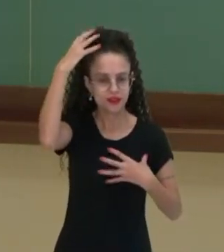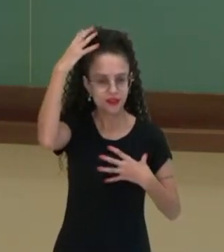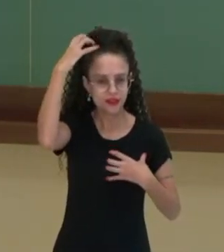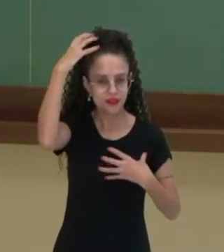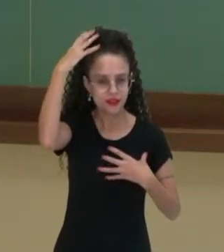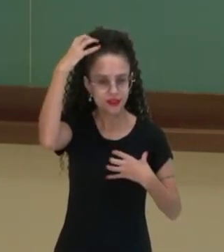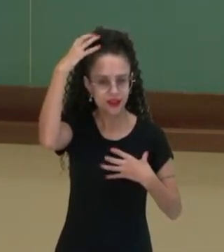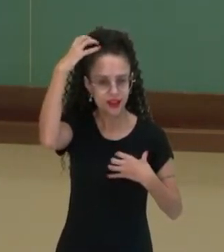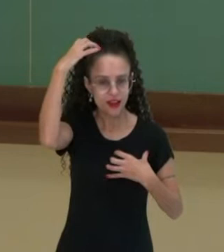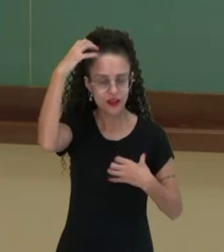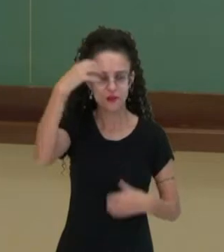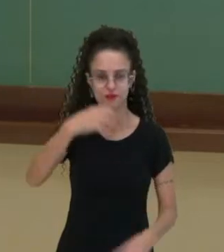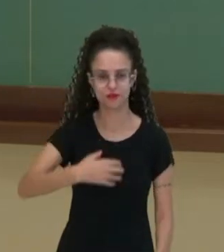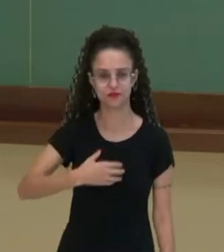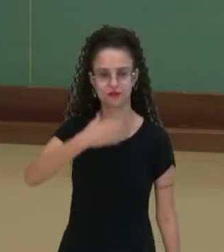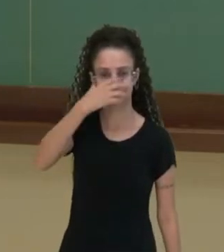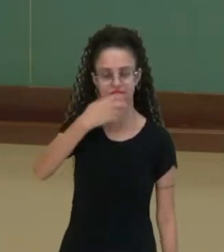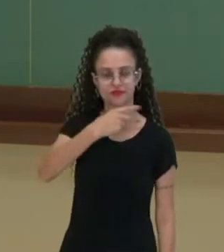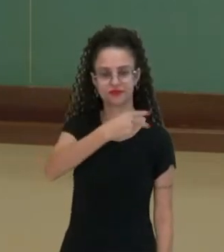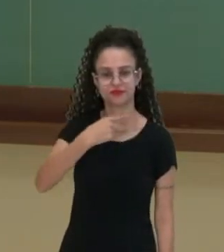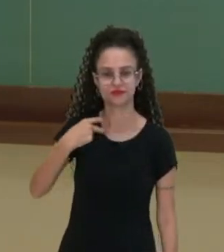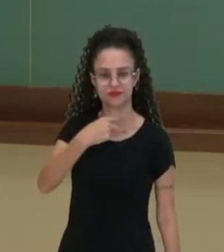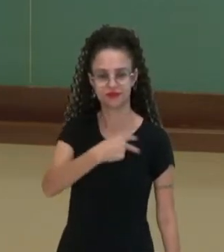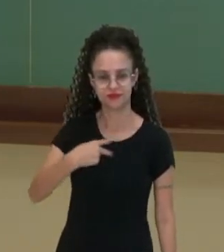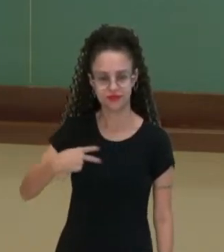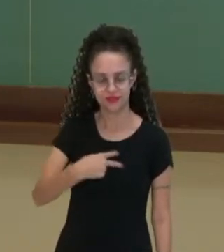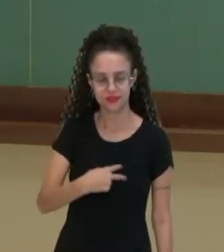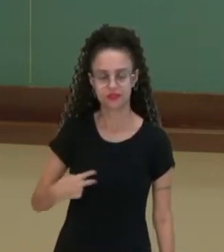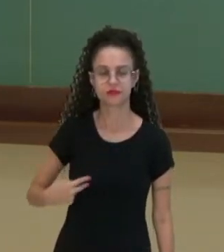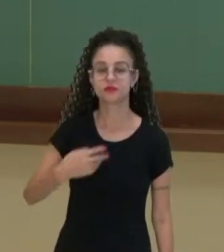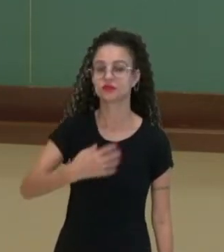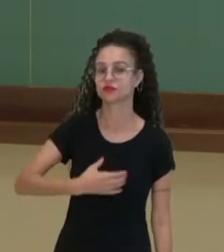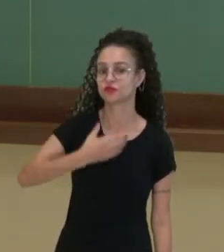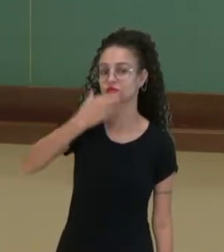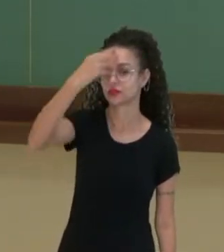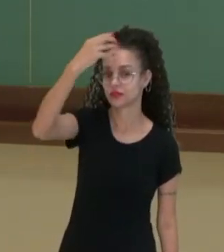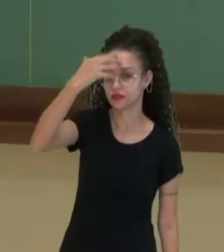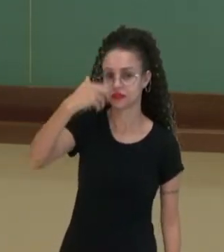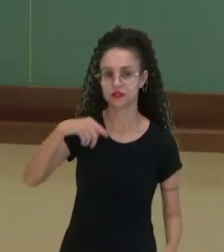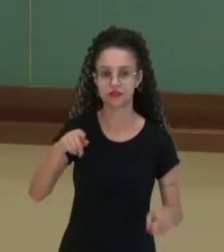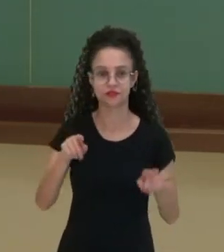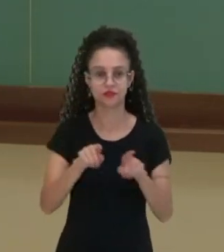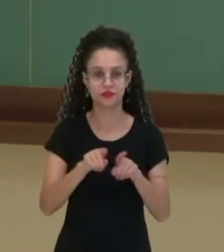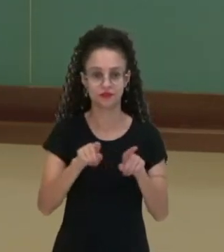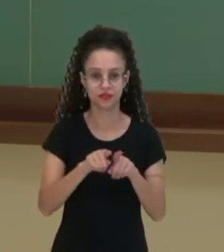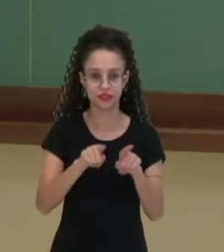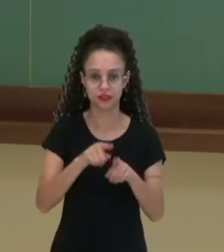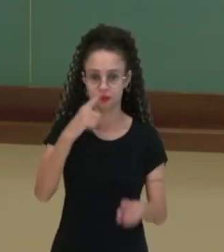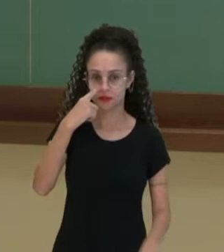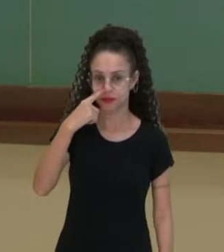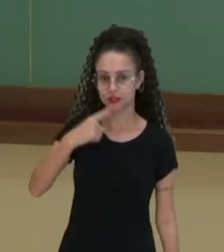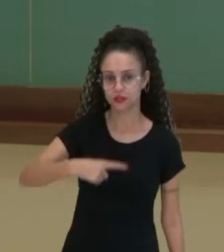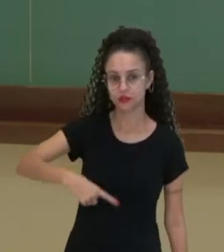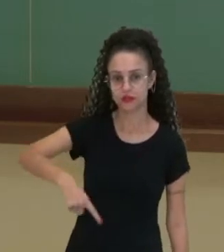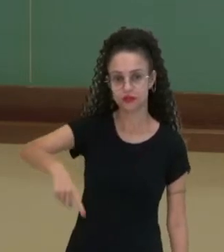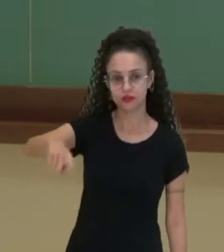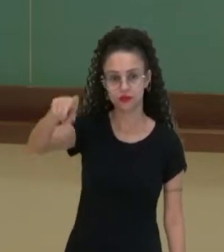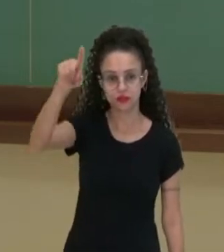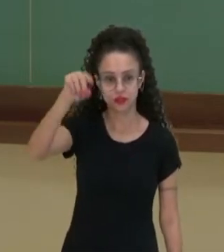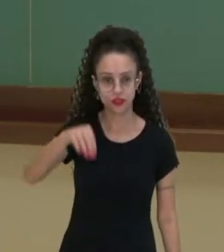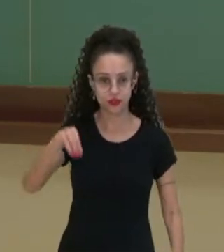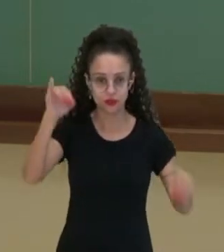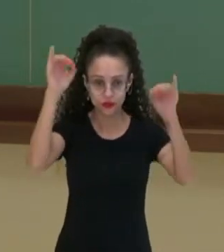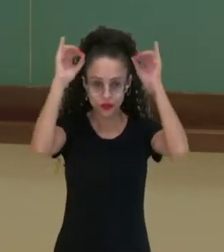a zebra, nós também identificamos aqui a girafa, temos aqui um hipopótamo, um rinoceronte,